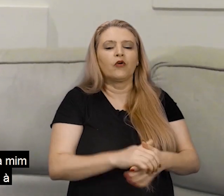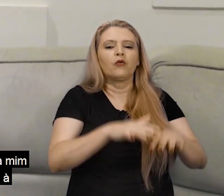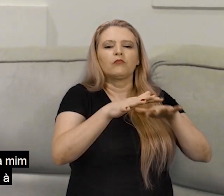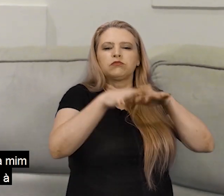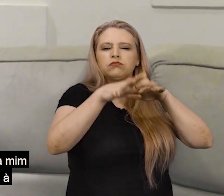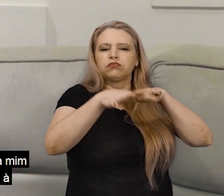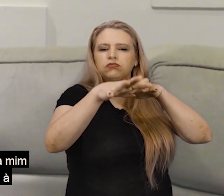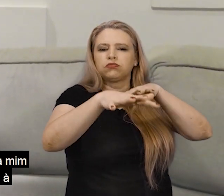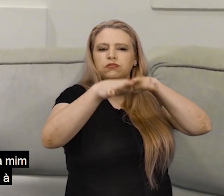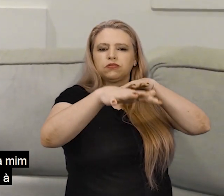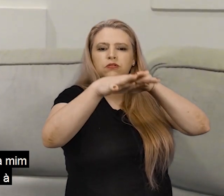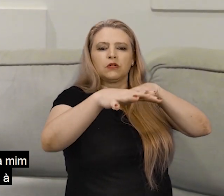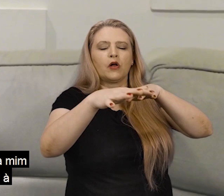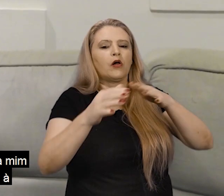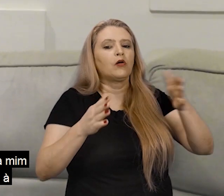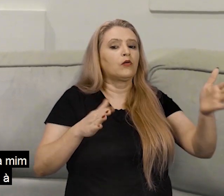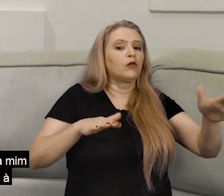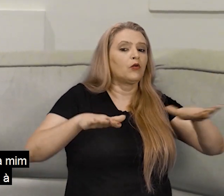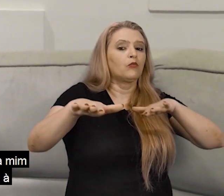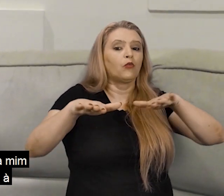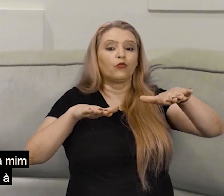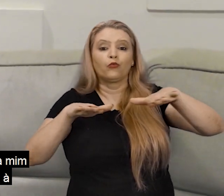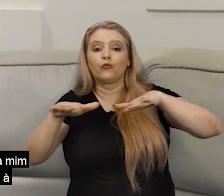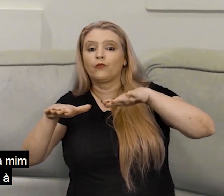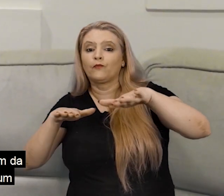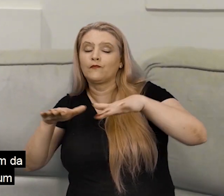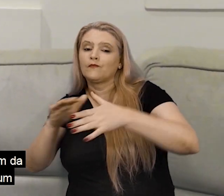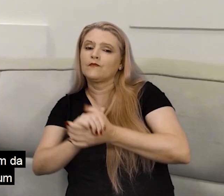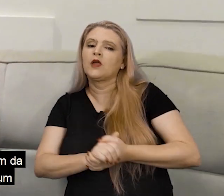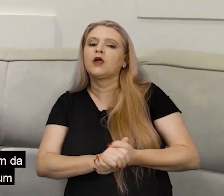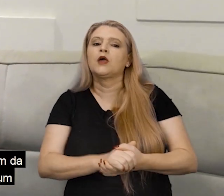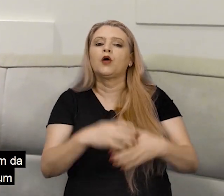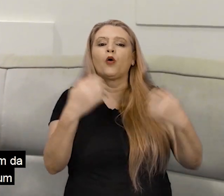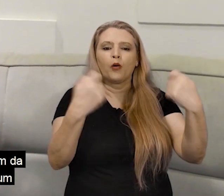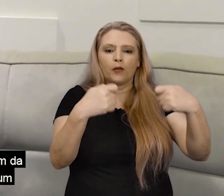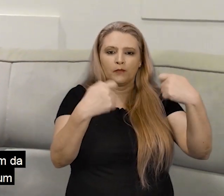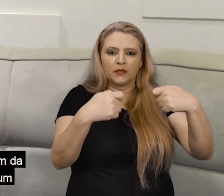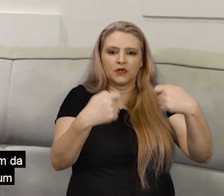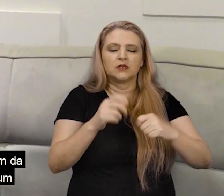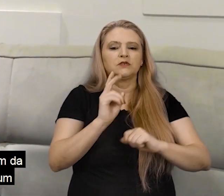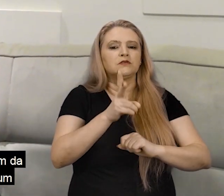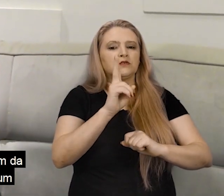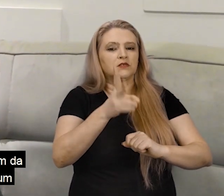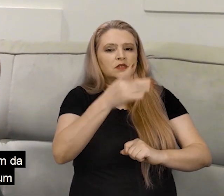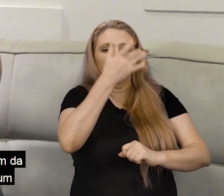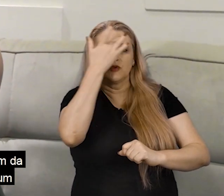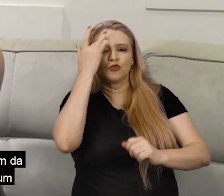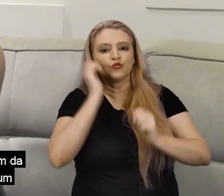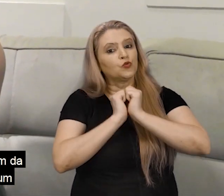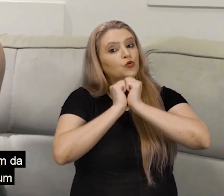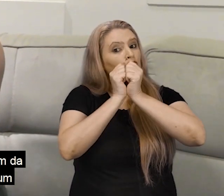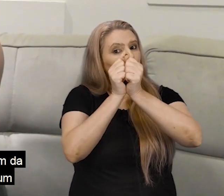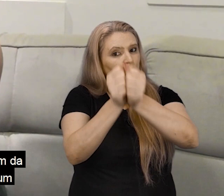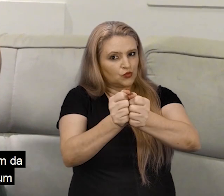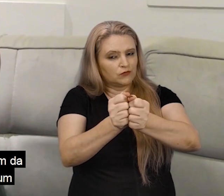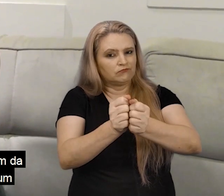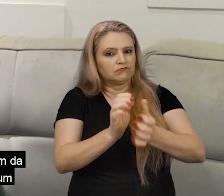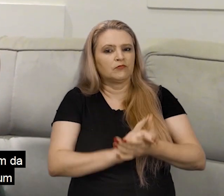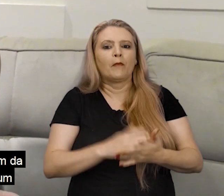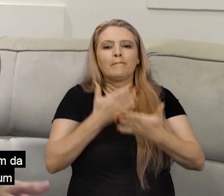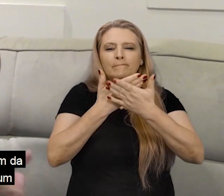Então, para mim, à noite, eu já não gosto mais de ir para blocos à noite. Eu tenho perda de visão noturna e